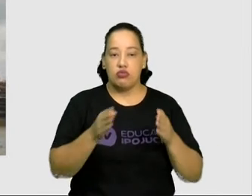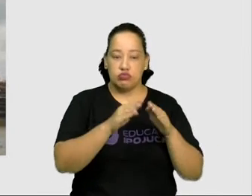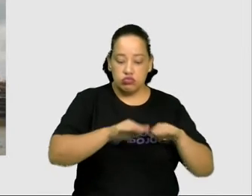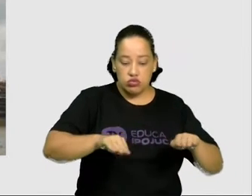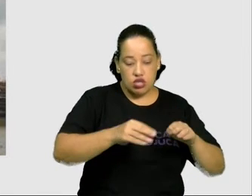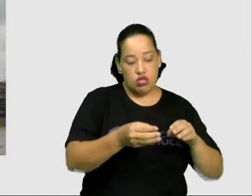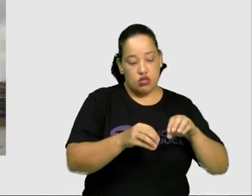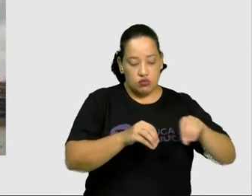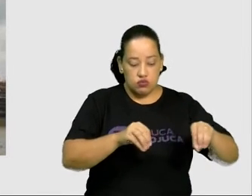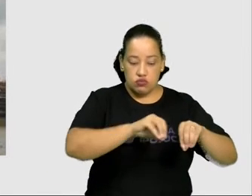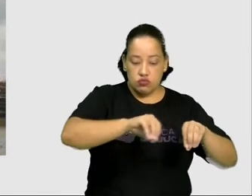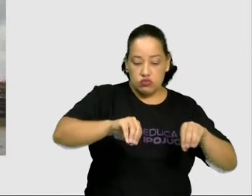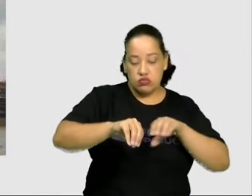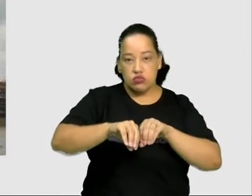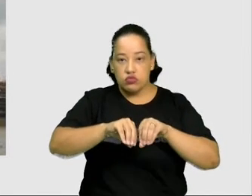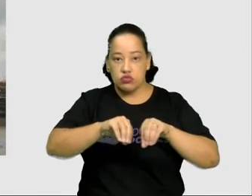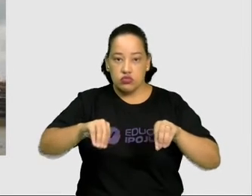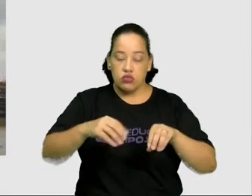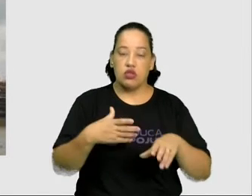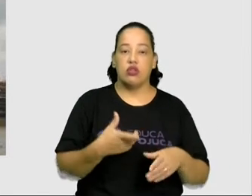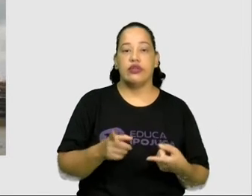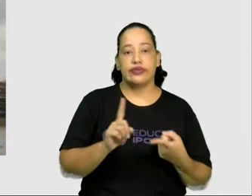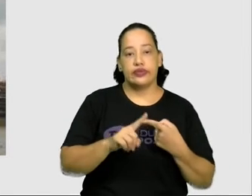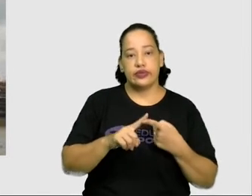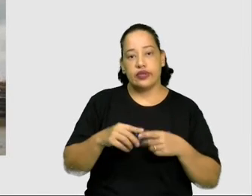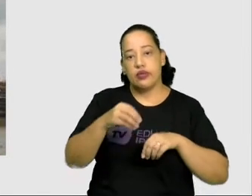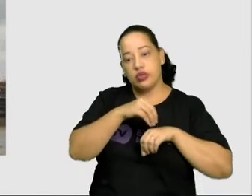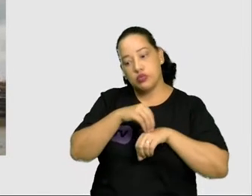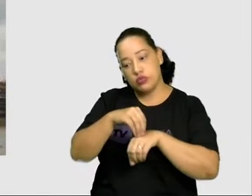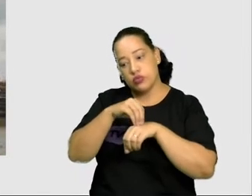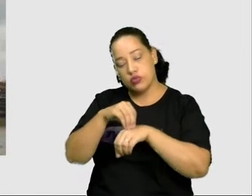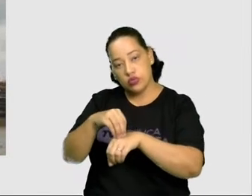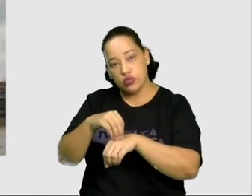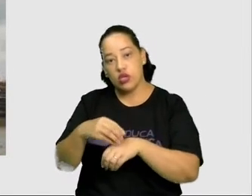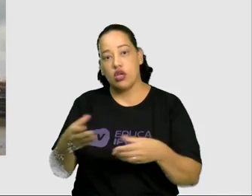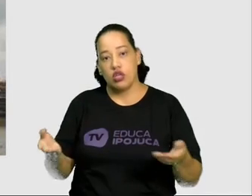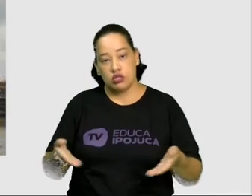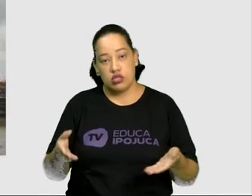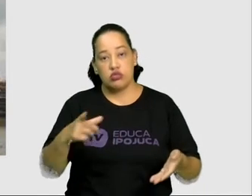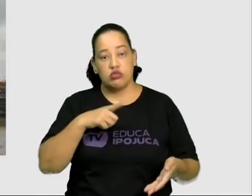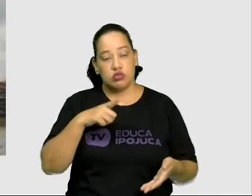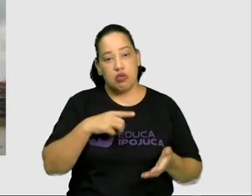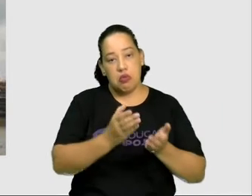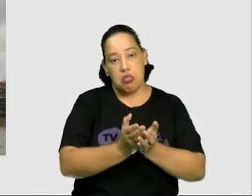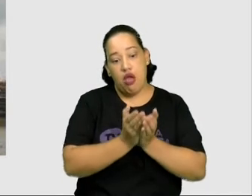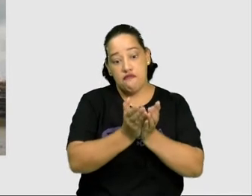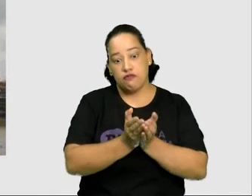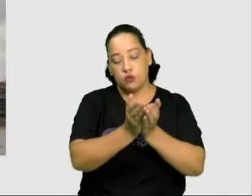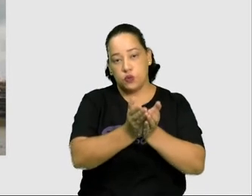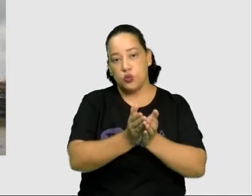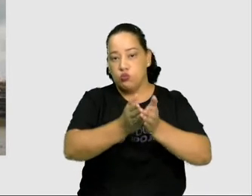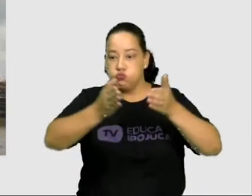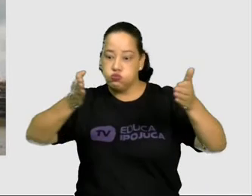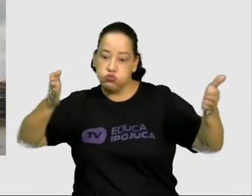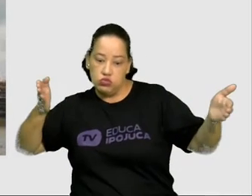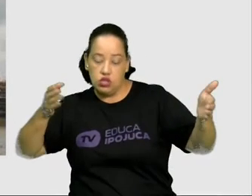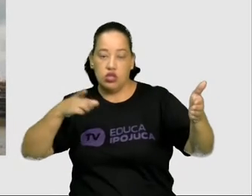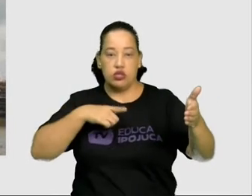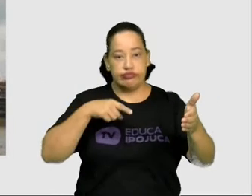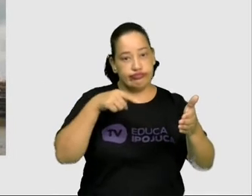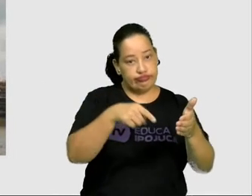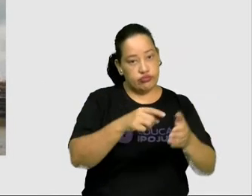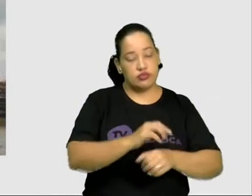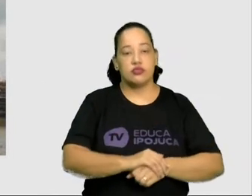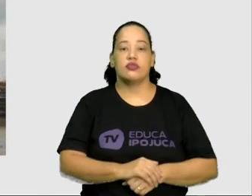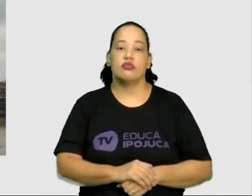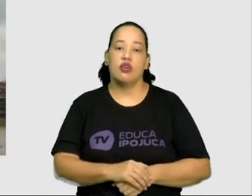o seu transporte realizado por meio de oleodutos e dos superpetroleiros, grandes navios. Essa matéria-prima